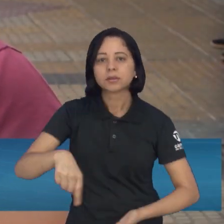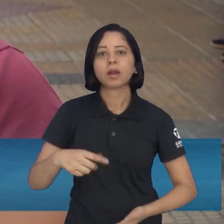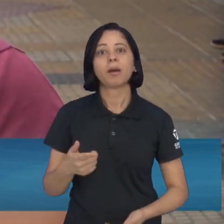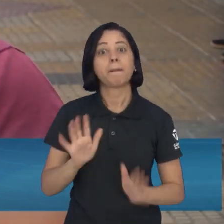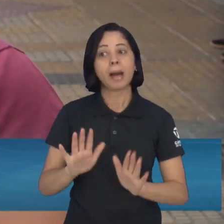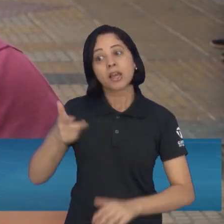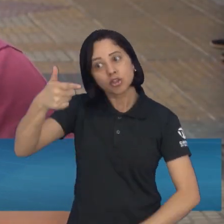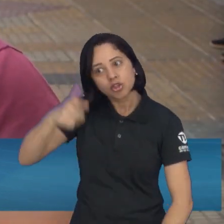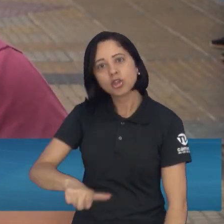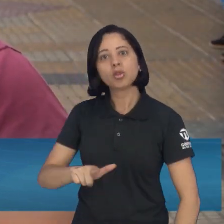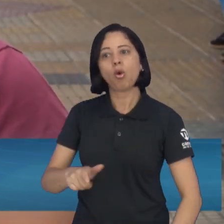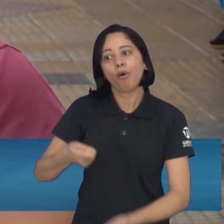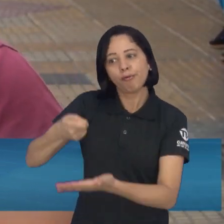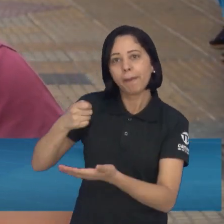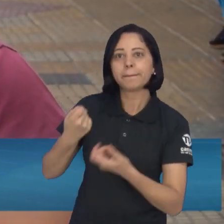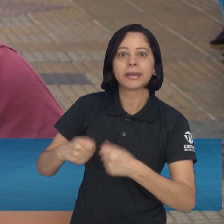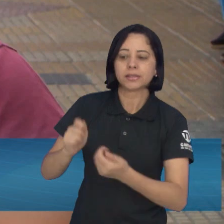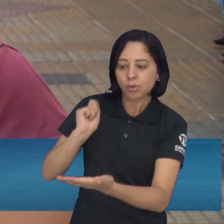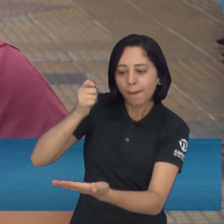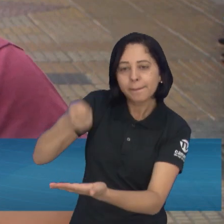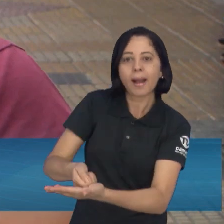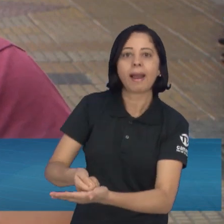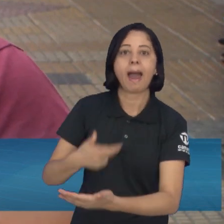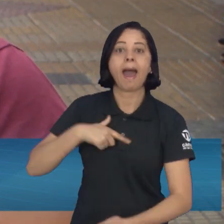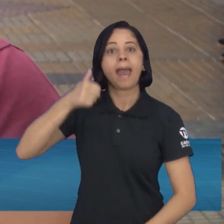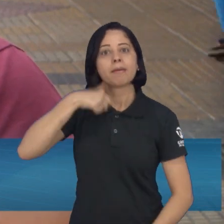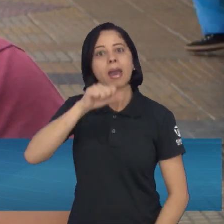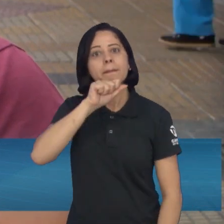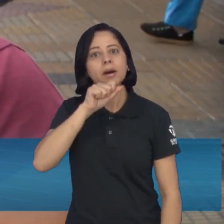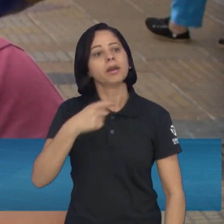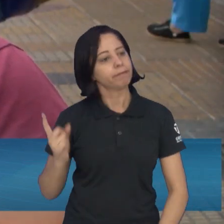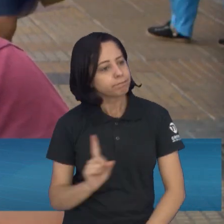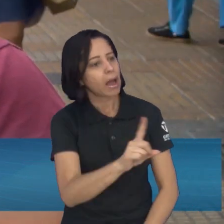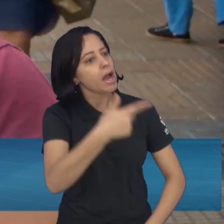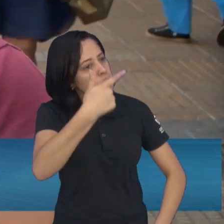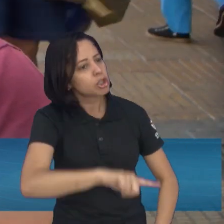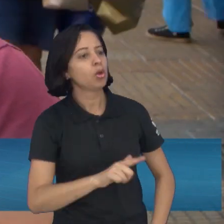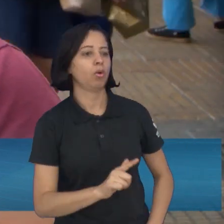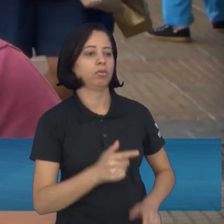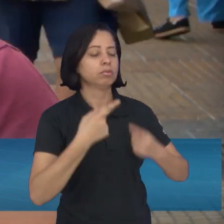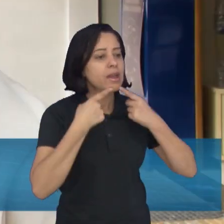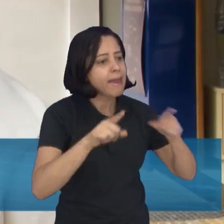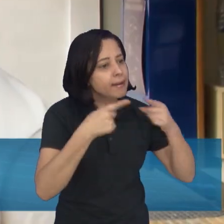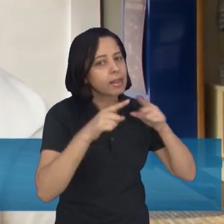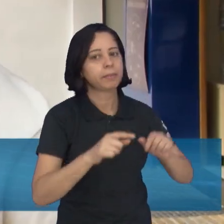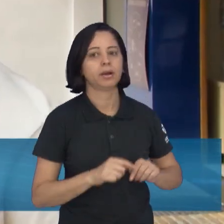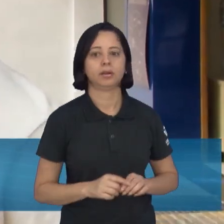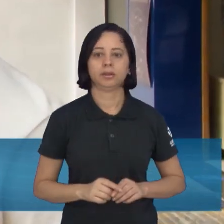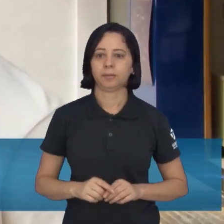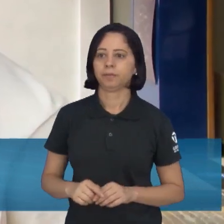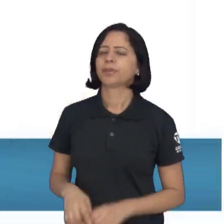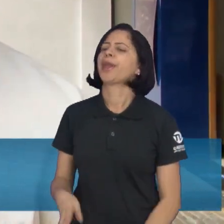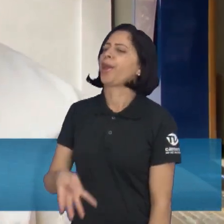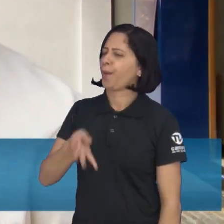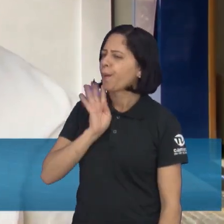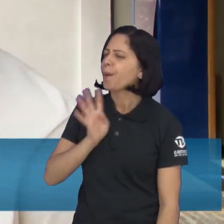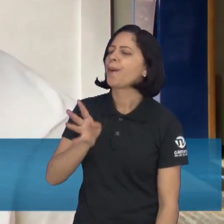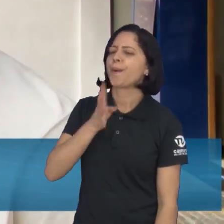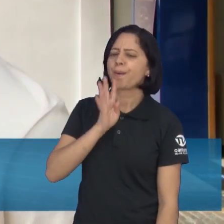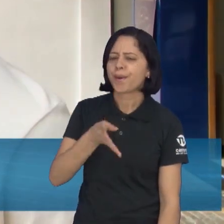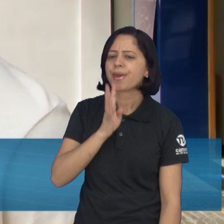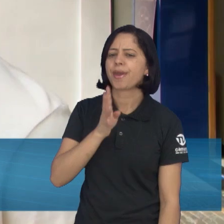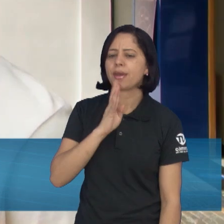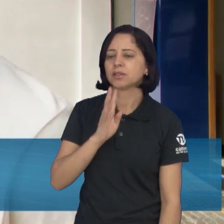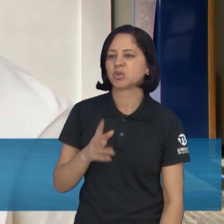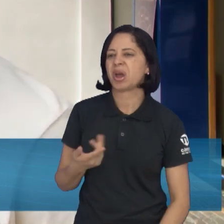de novo, minha mãe voltou de novo lá para brigar. E agora, até agora não chegou mais nada não, graças a Deus, né? Conheço sim. Eu nunca tive que